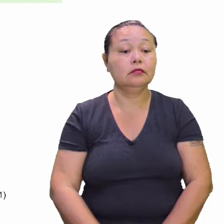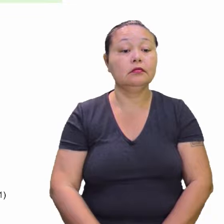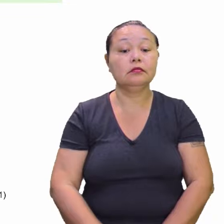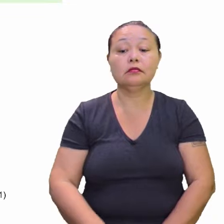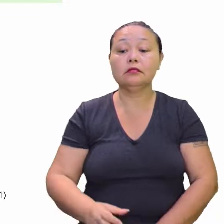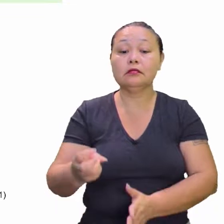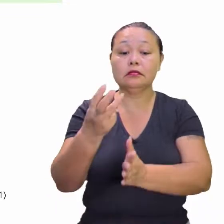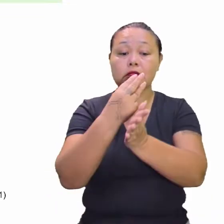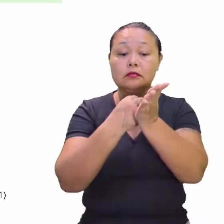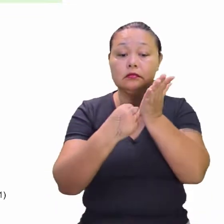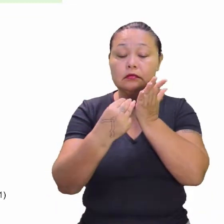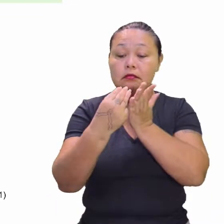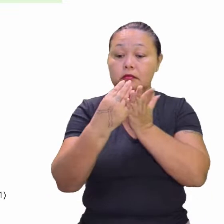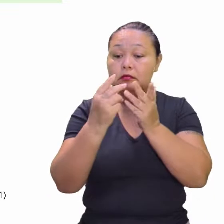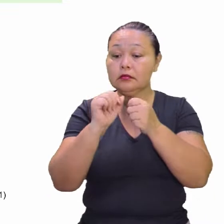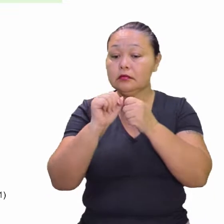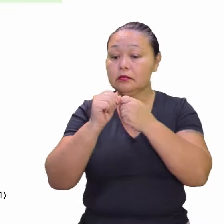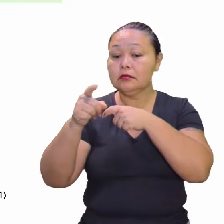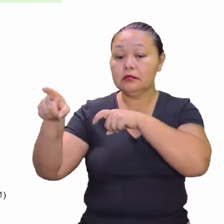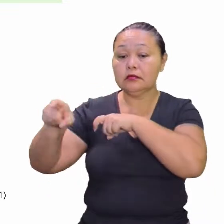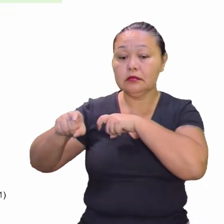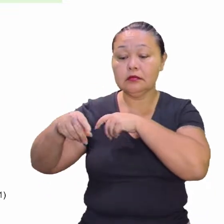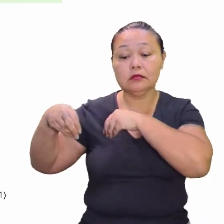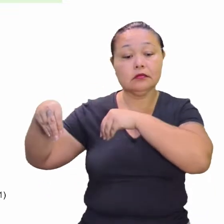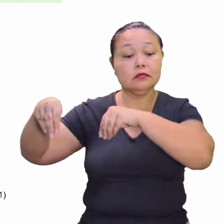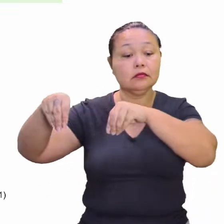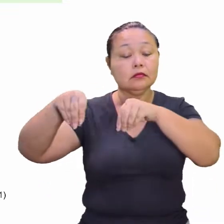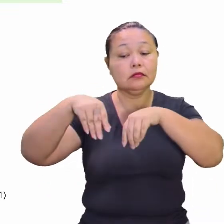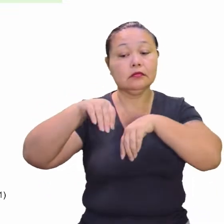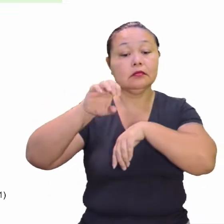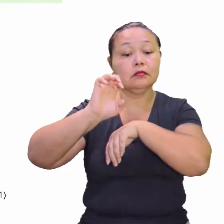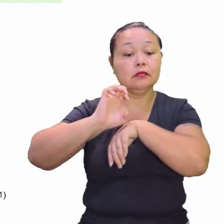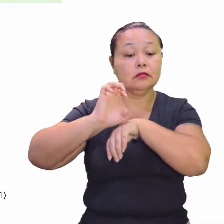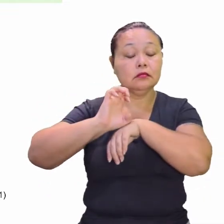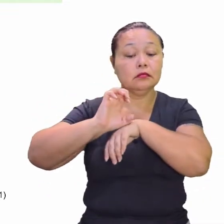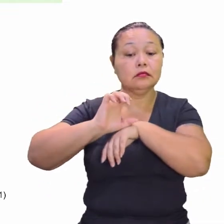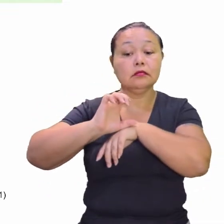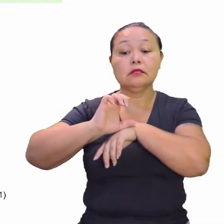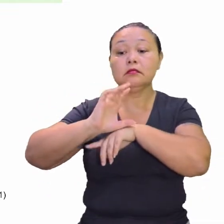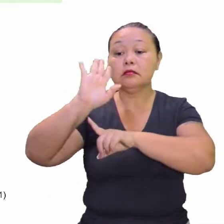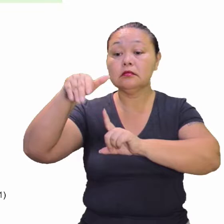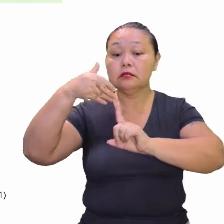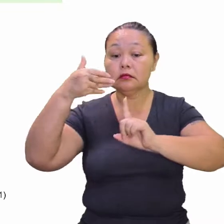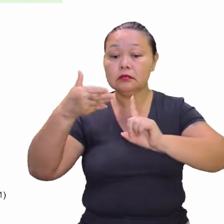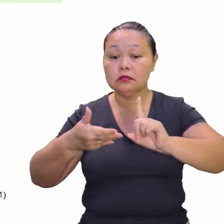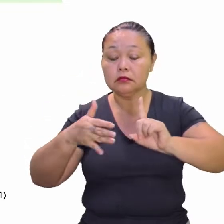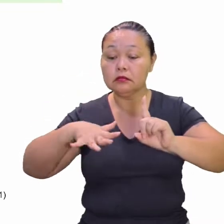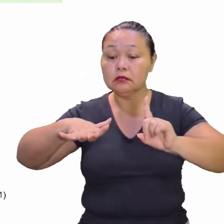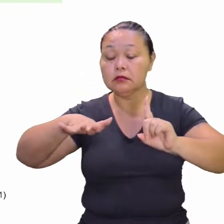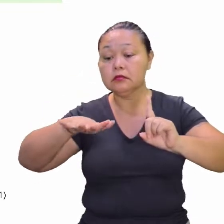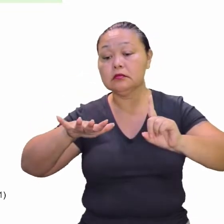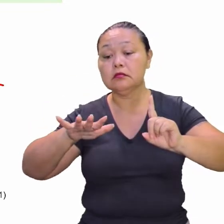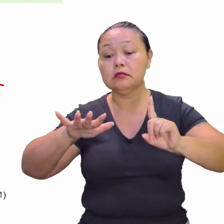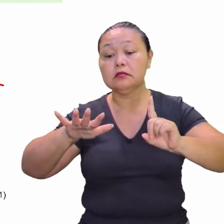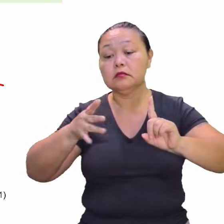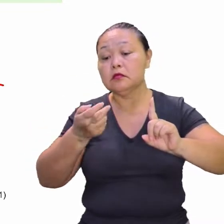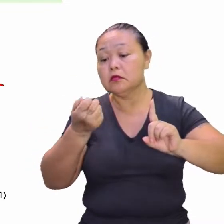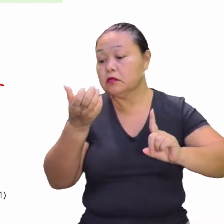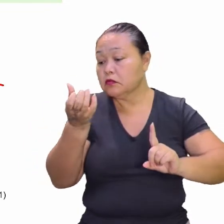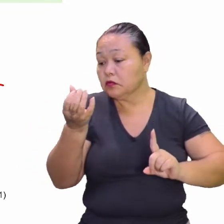O mapa de aptidão agrícola das terras do estado mostra um potencial em torno de